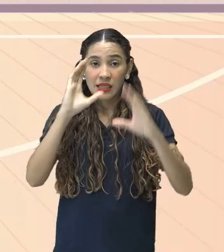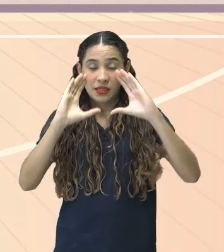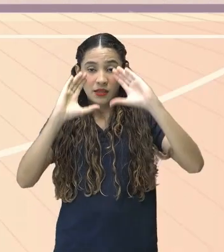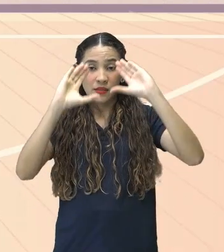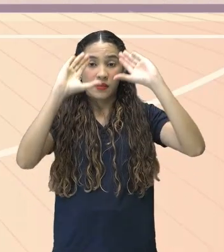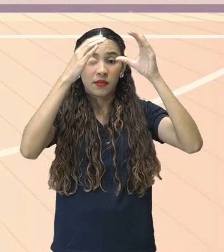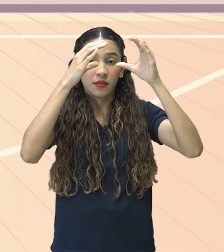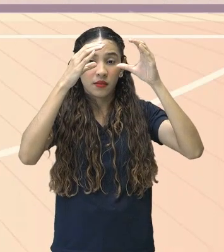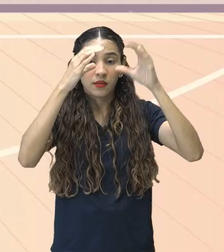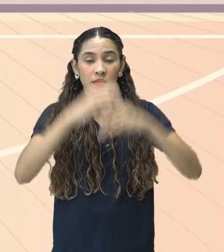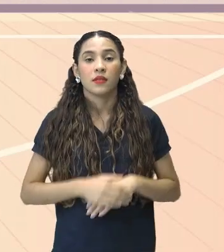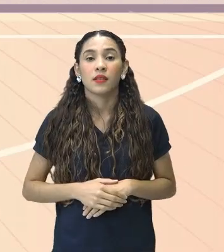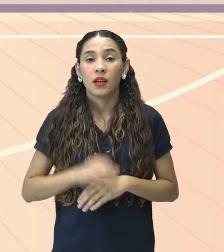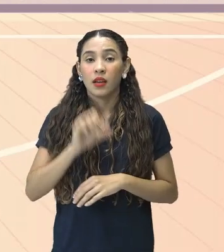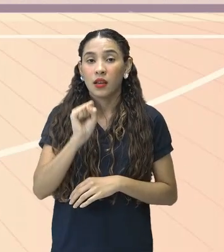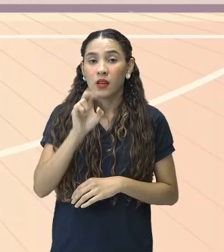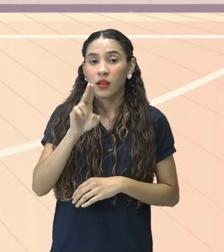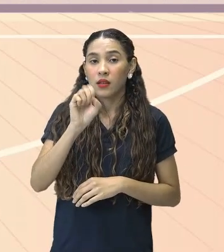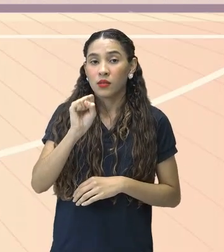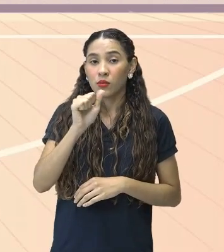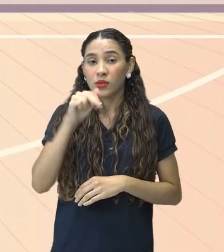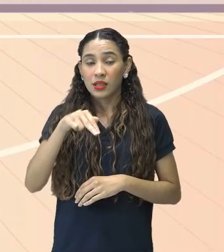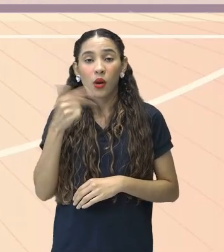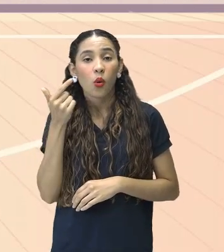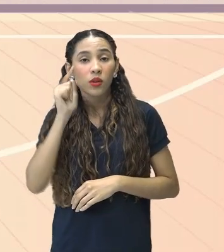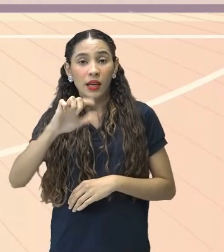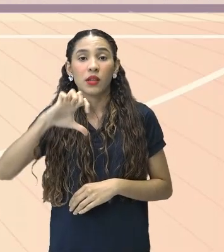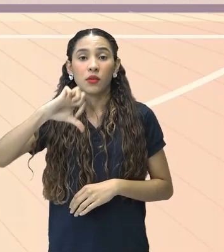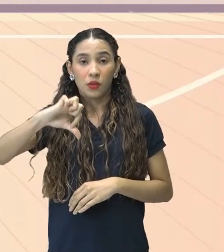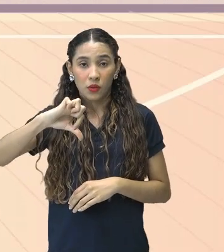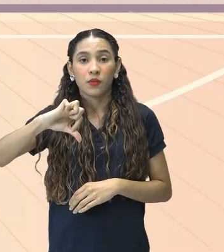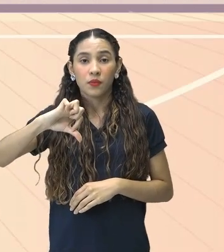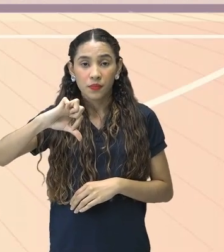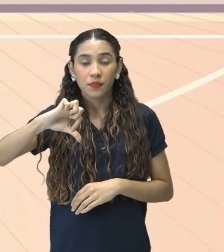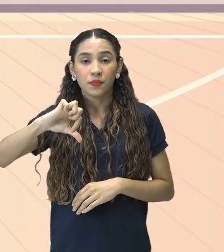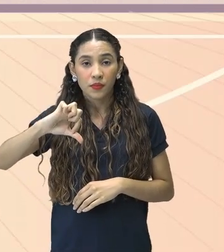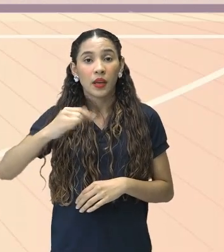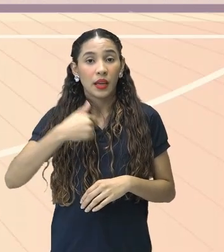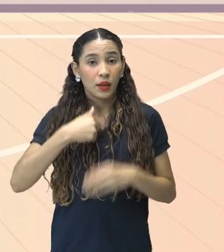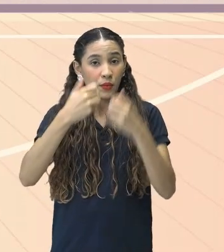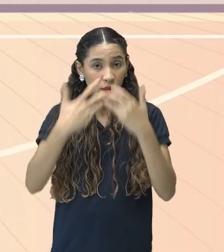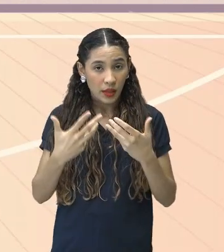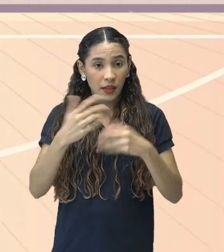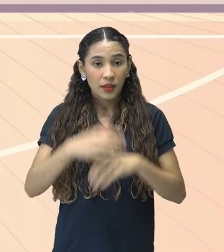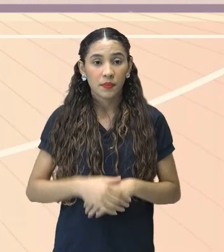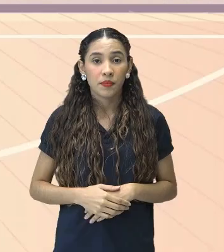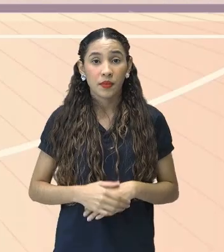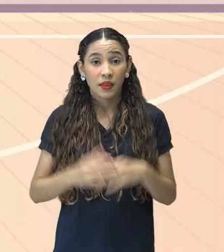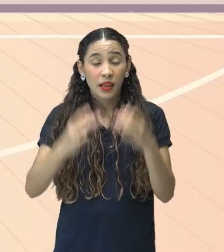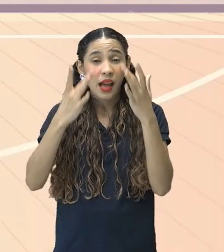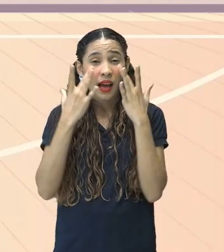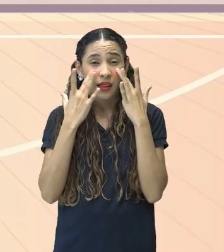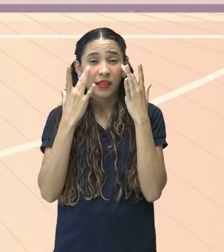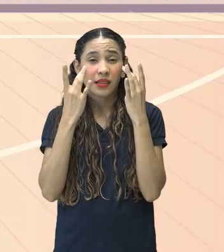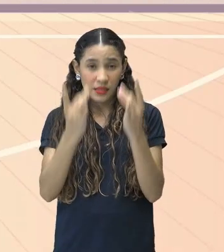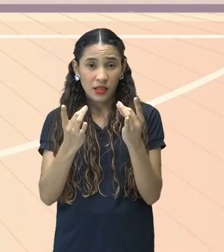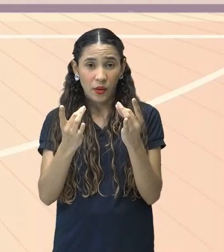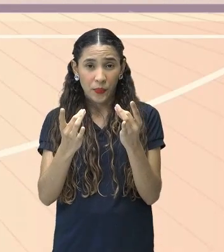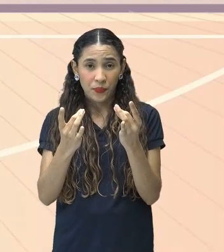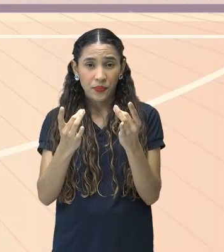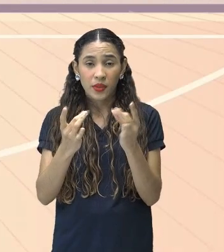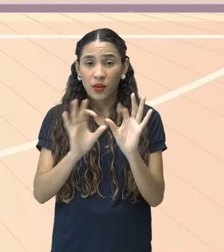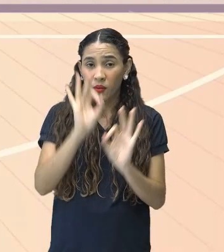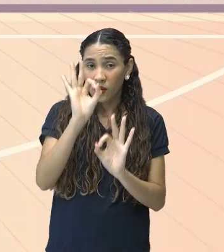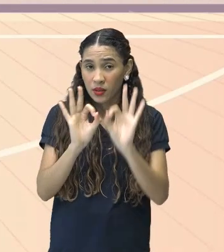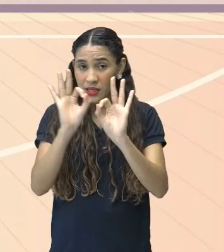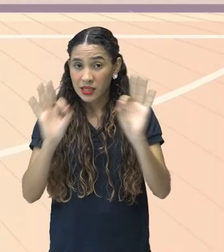a Susan acerta 9, né? Foi o que eu falei. Prestem bem atenção na